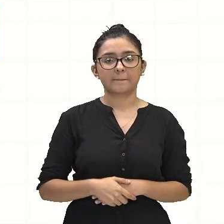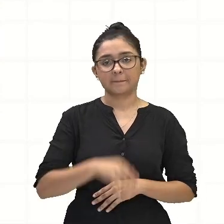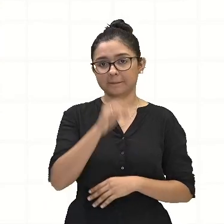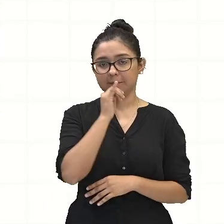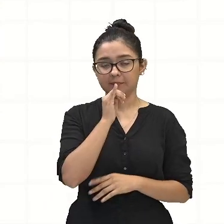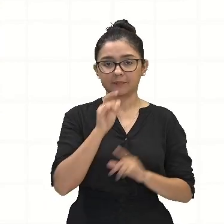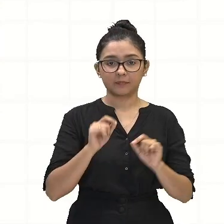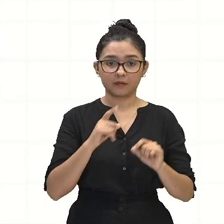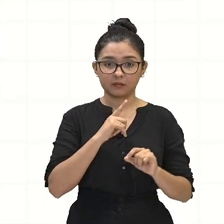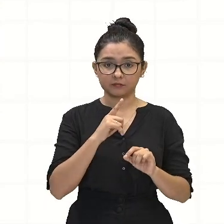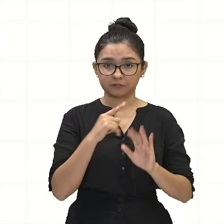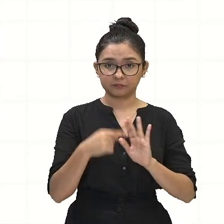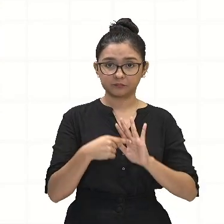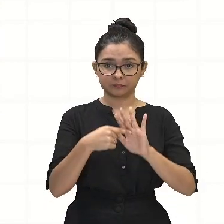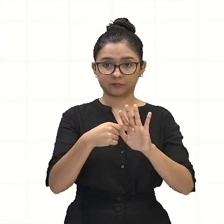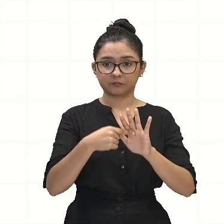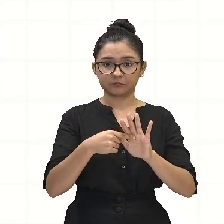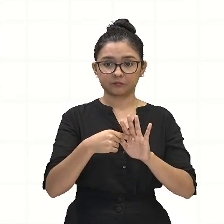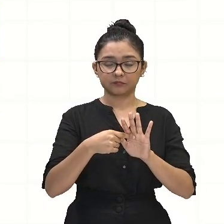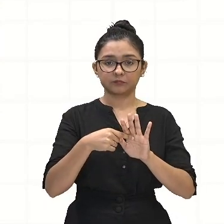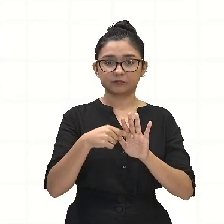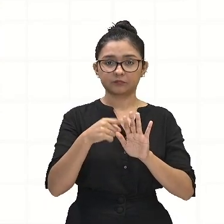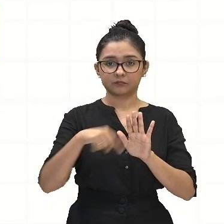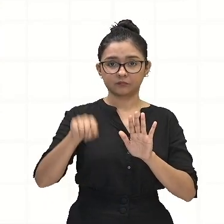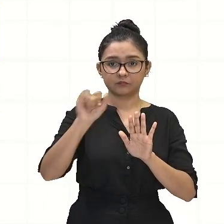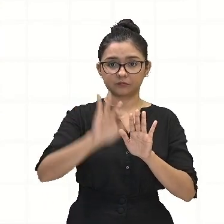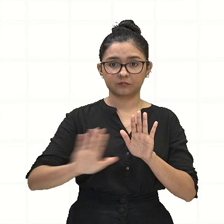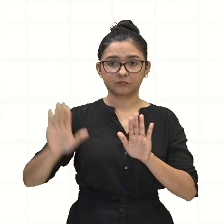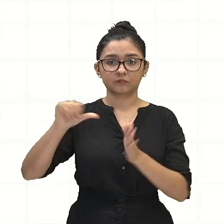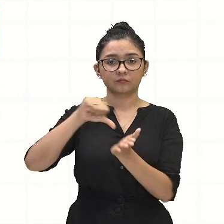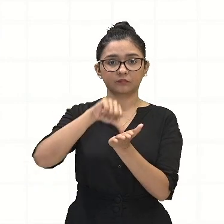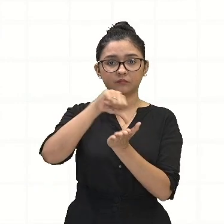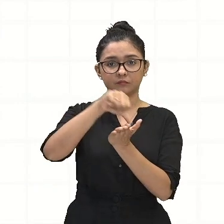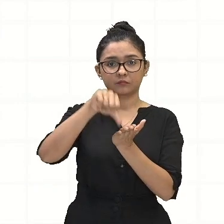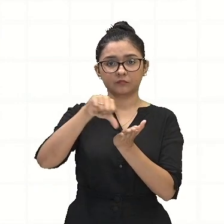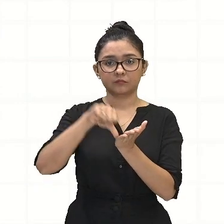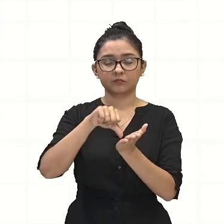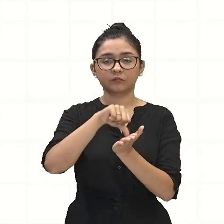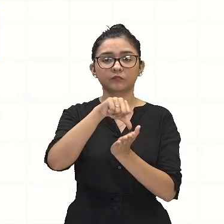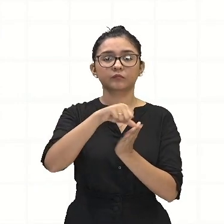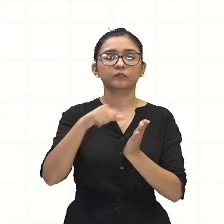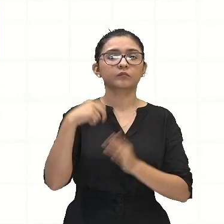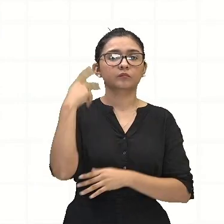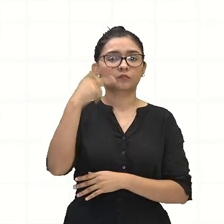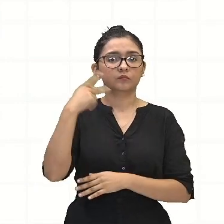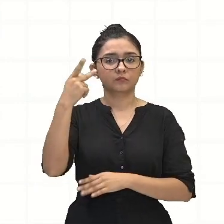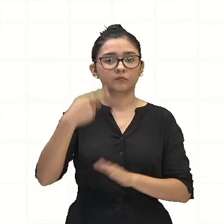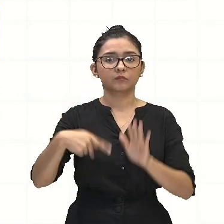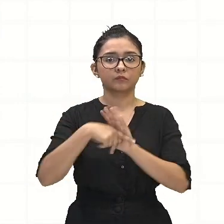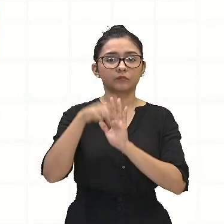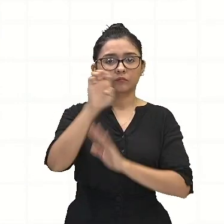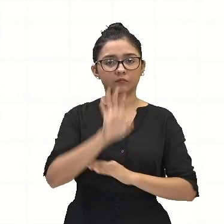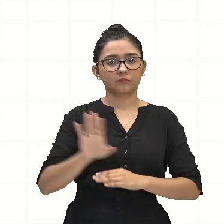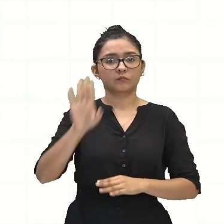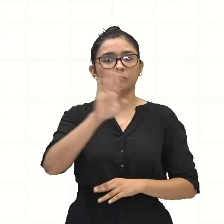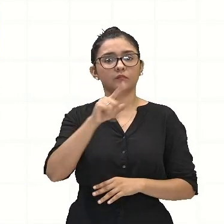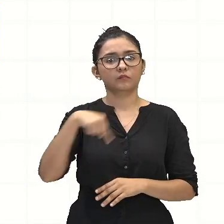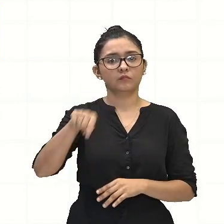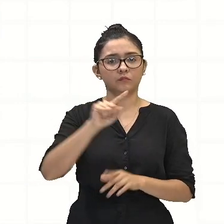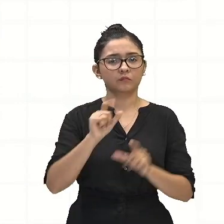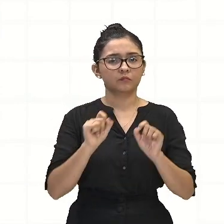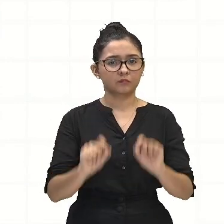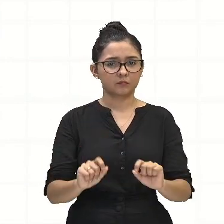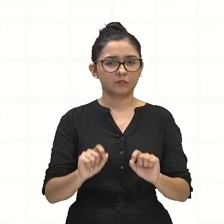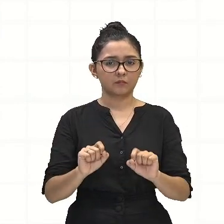Então, a gente trouxe aqui esse mapa político, que é o mapa atual do continente europeu. A gente pode observar como